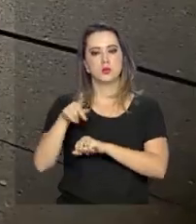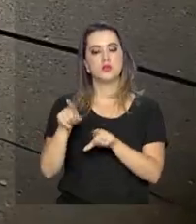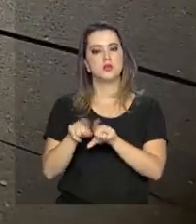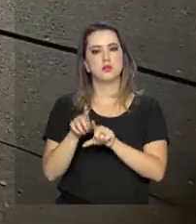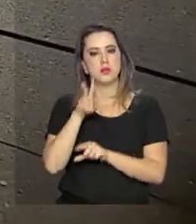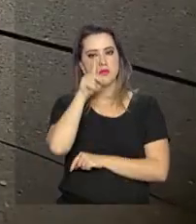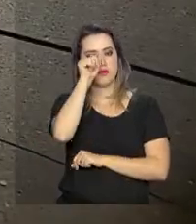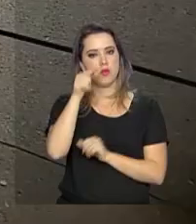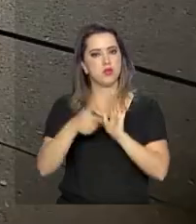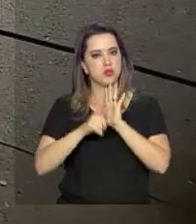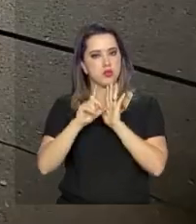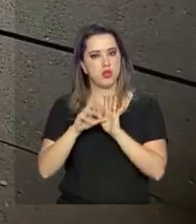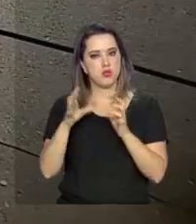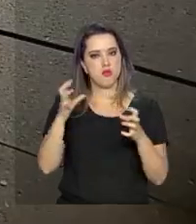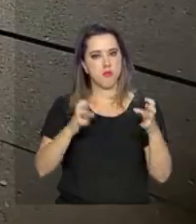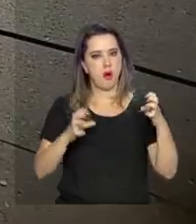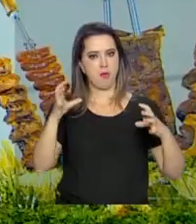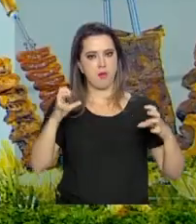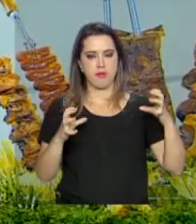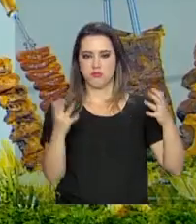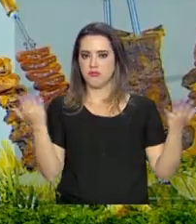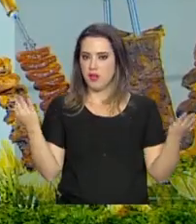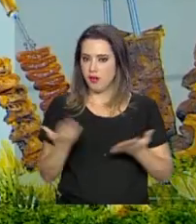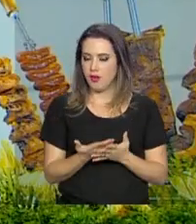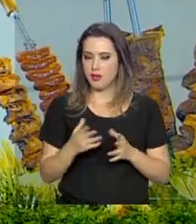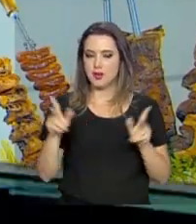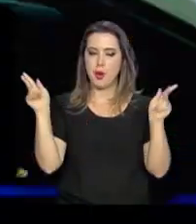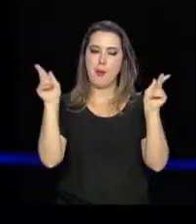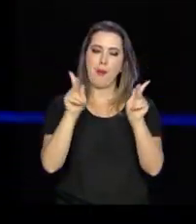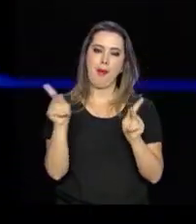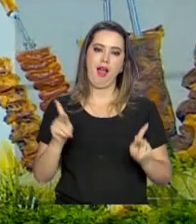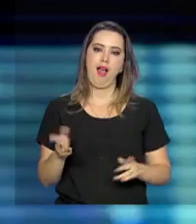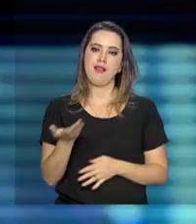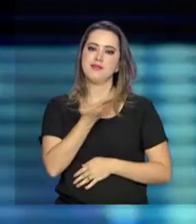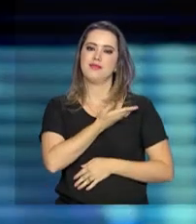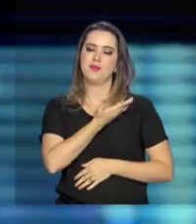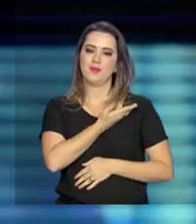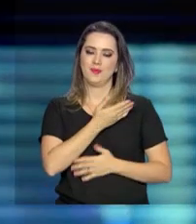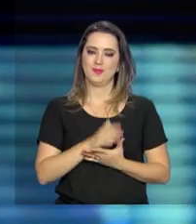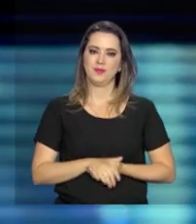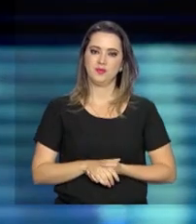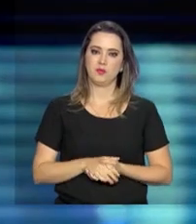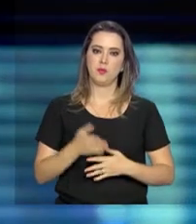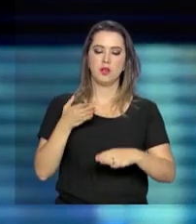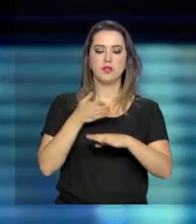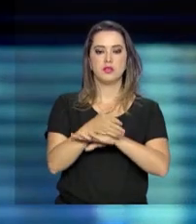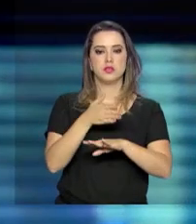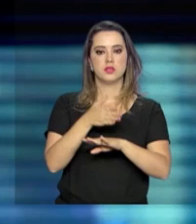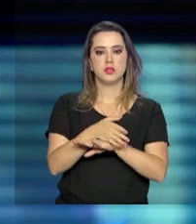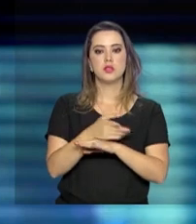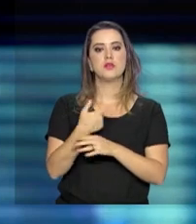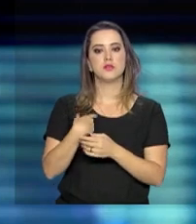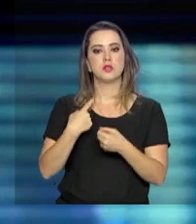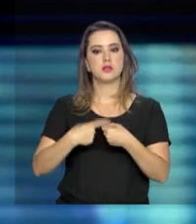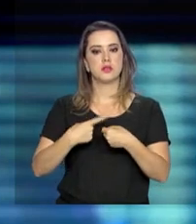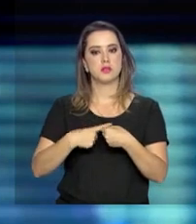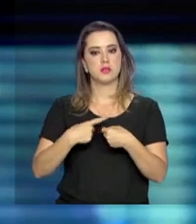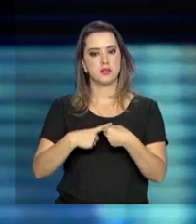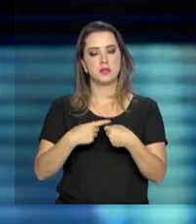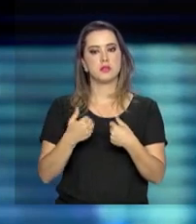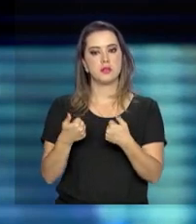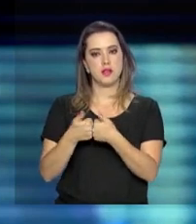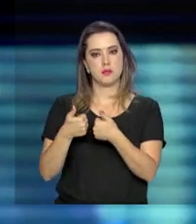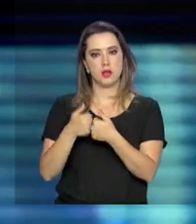E se antes existia rivalidade e competição, agora há amizade. Se você for a Campo Grande ou Mato Grosso ou as nossas